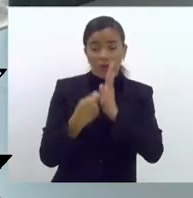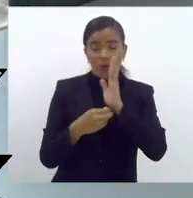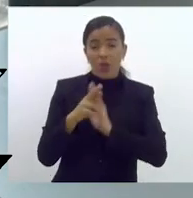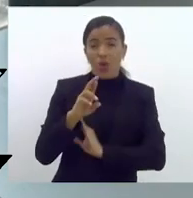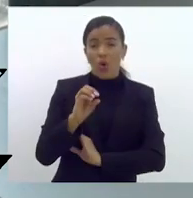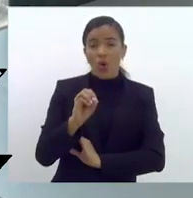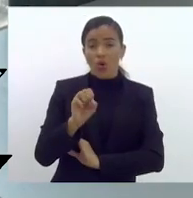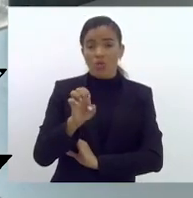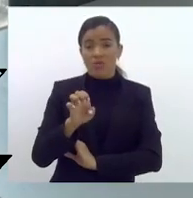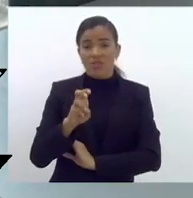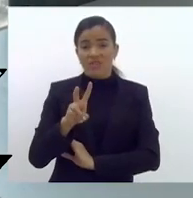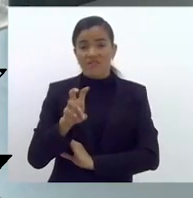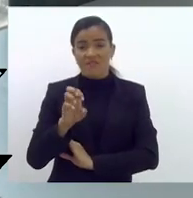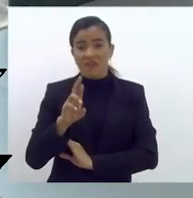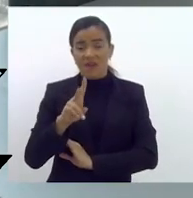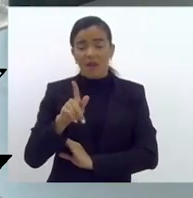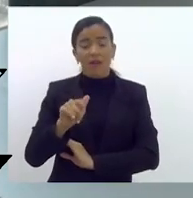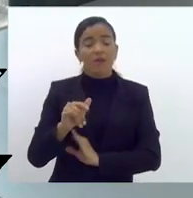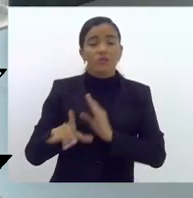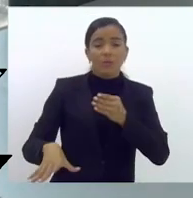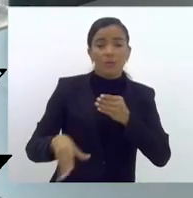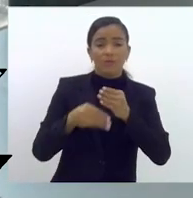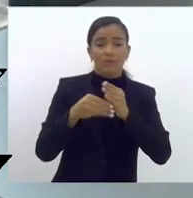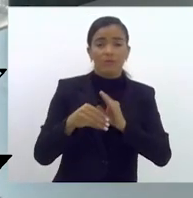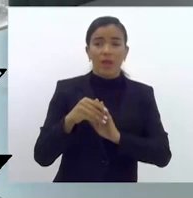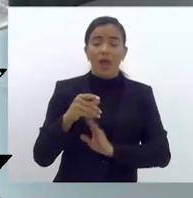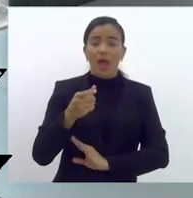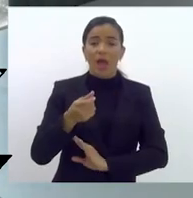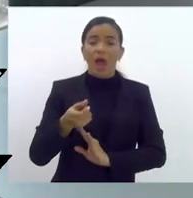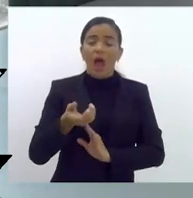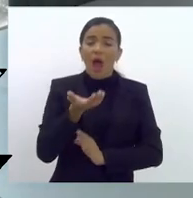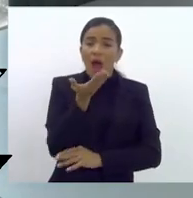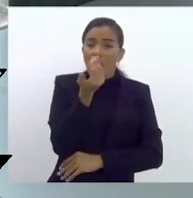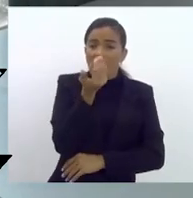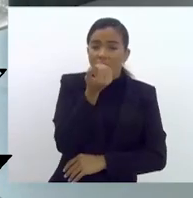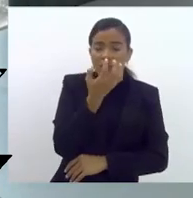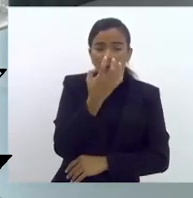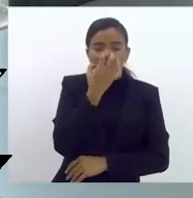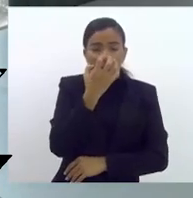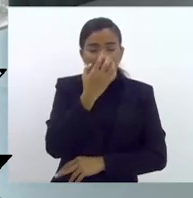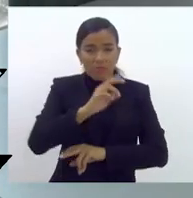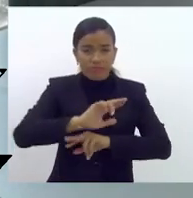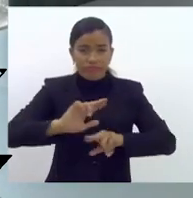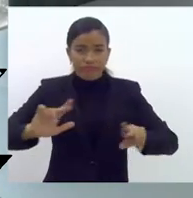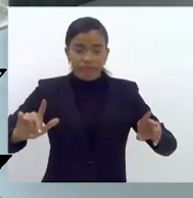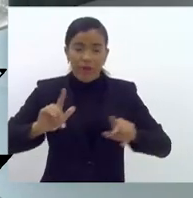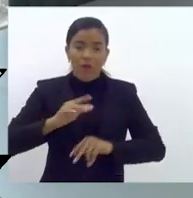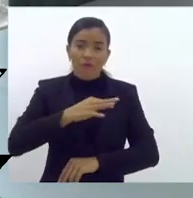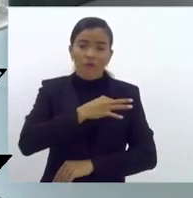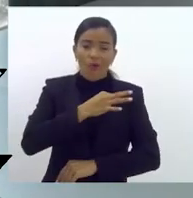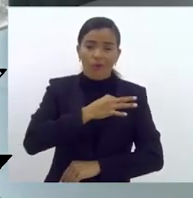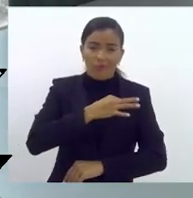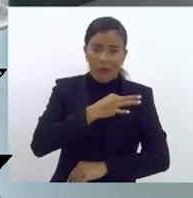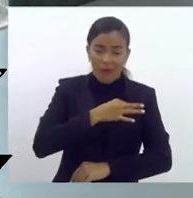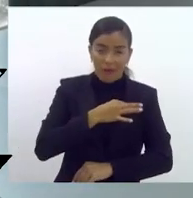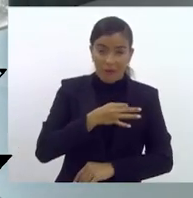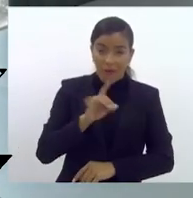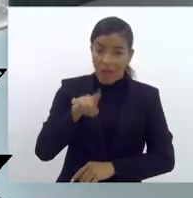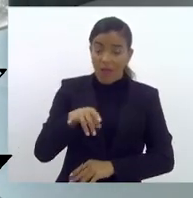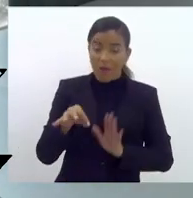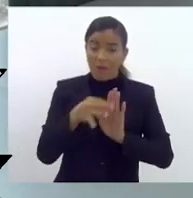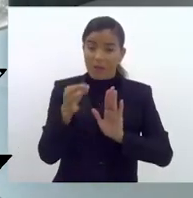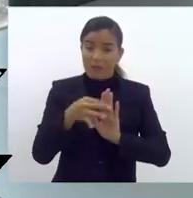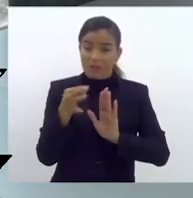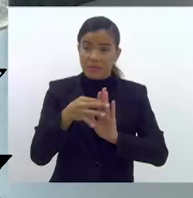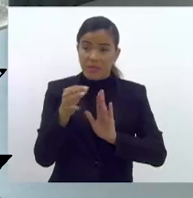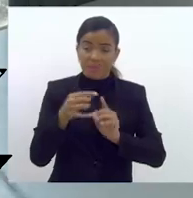Rosenberg que fala sobre a implantação no programa ração voluntária através de um projeto de lei autorizativo parecendo a